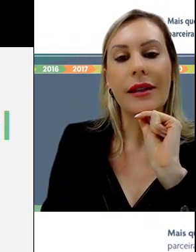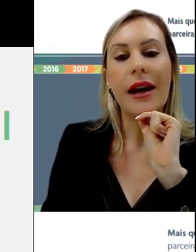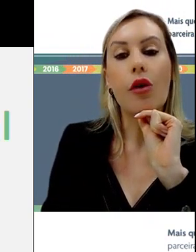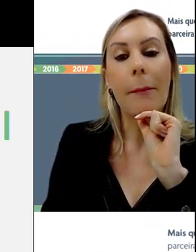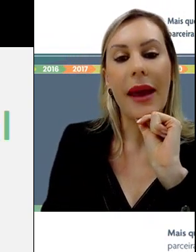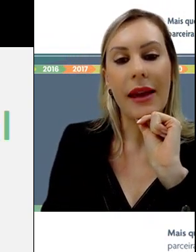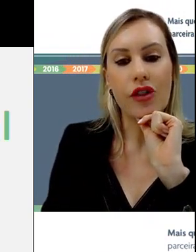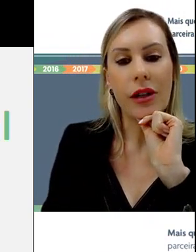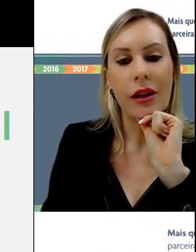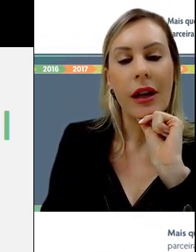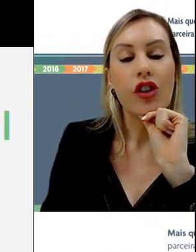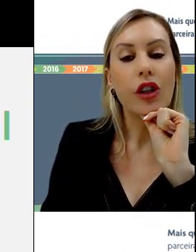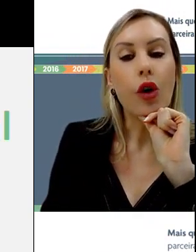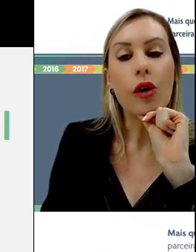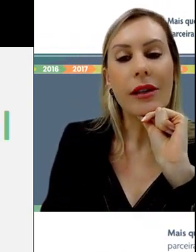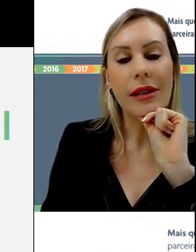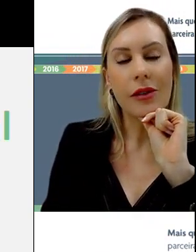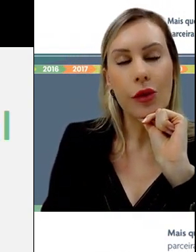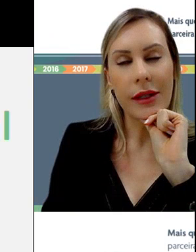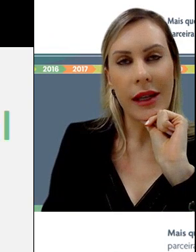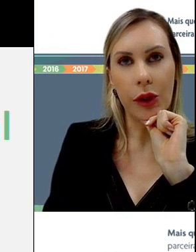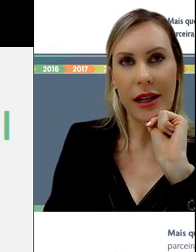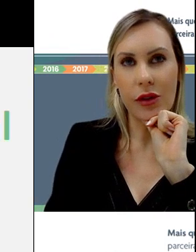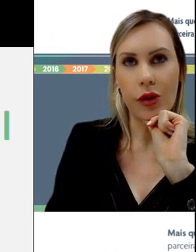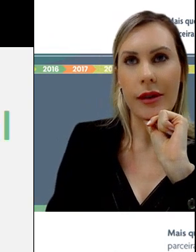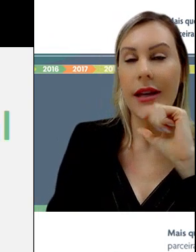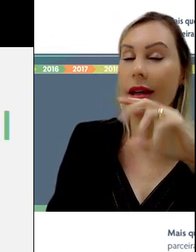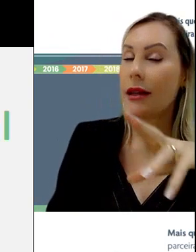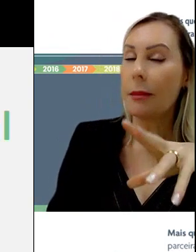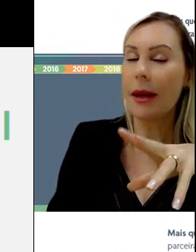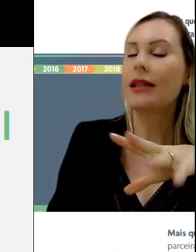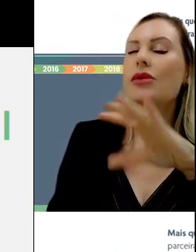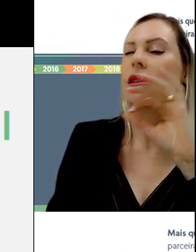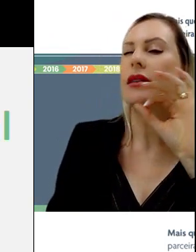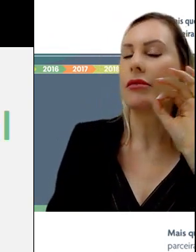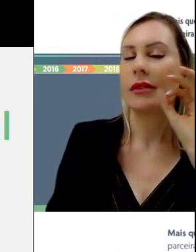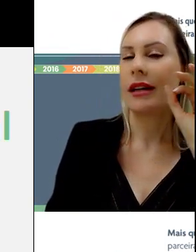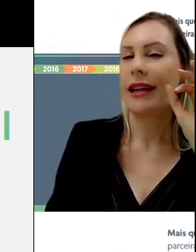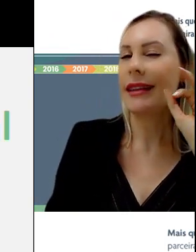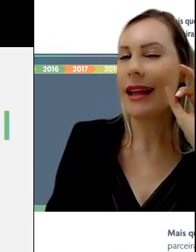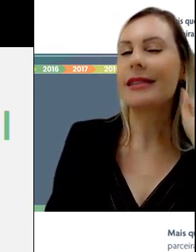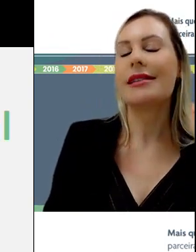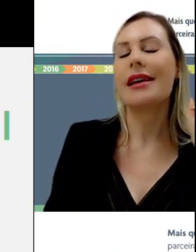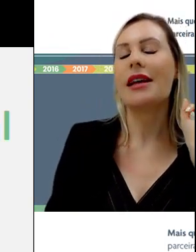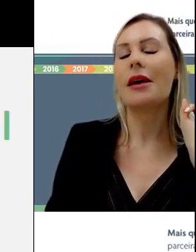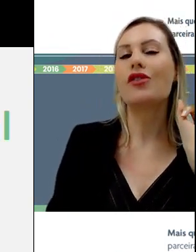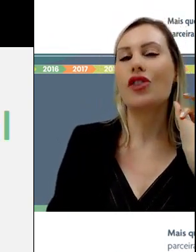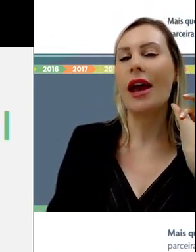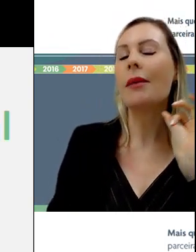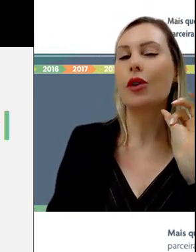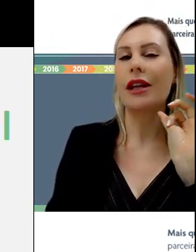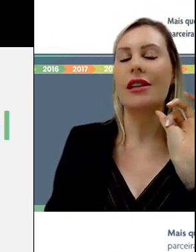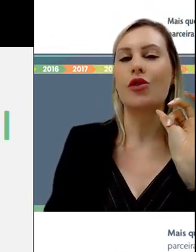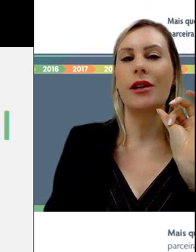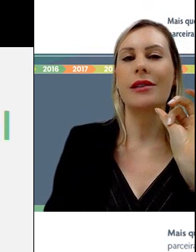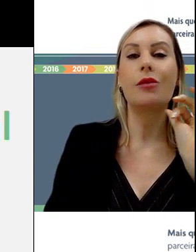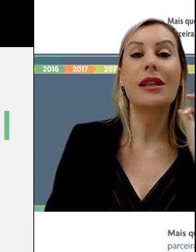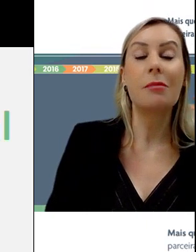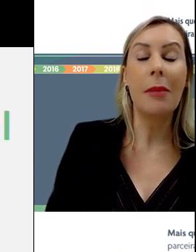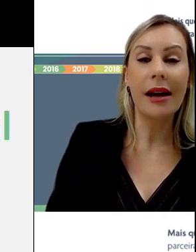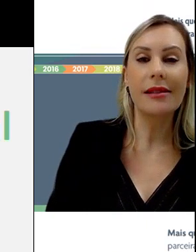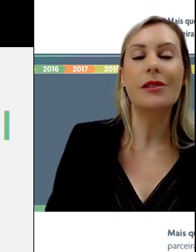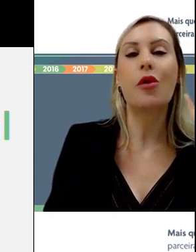se aposentar com a média de todas as suas remunerações. E aqui também não são, né, necessariamente